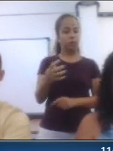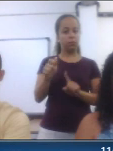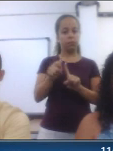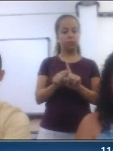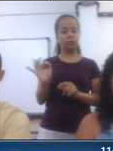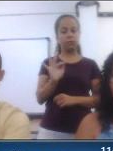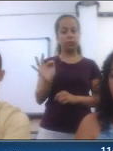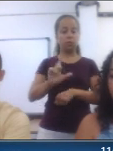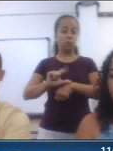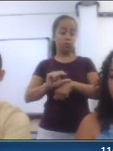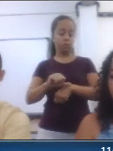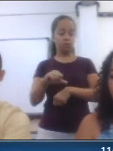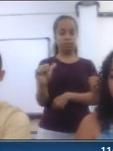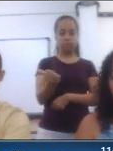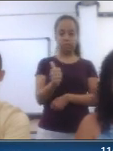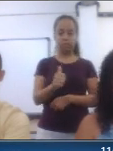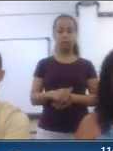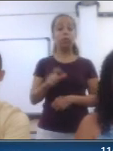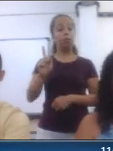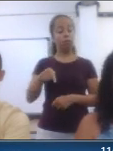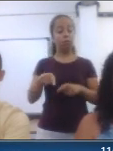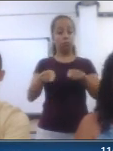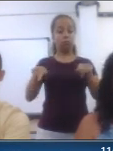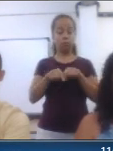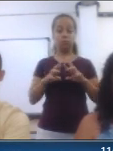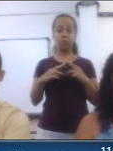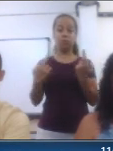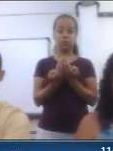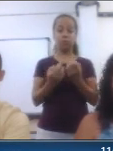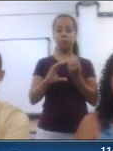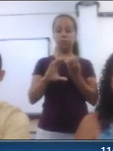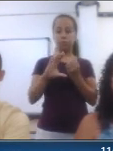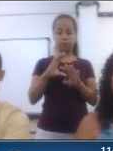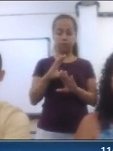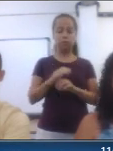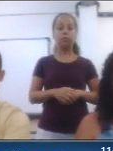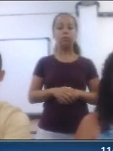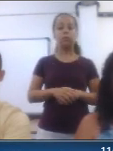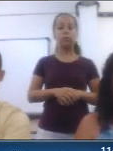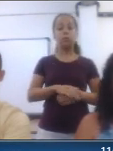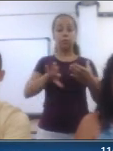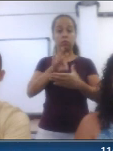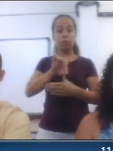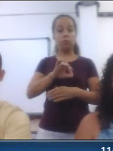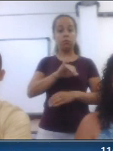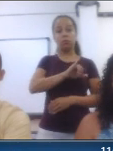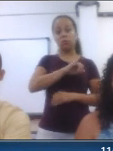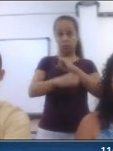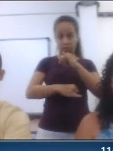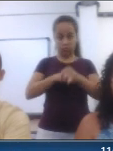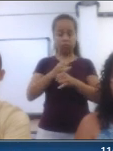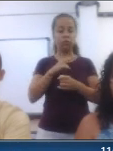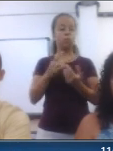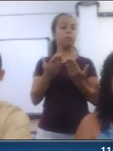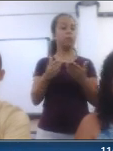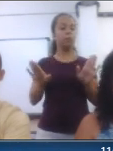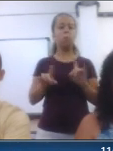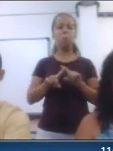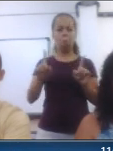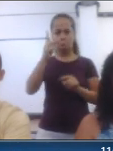4 de fevereiro de 2020, no Salão de Reuniões do CEFOL. O sorteio eletrônico está aberto ao público, mas não há obrigatoriedade